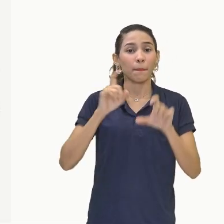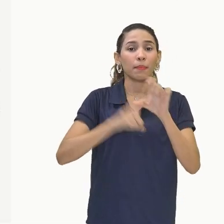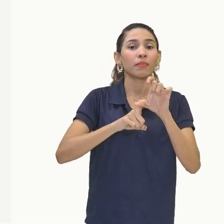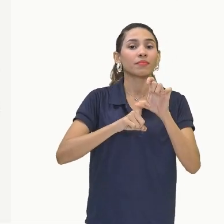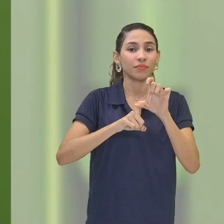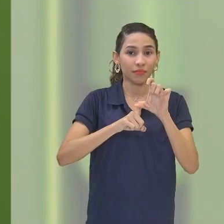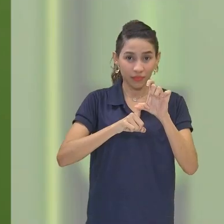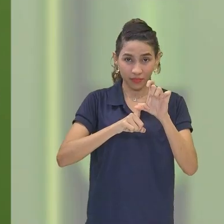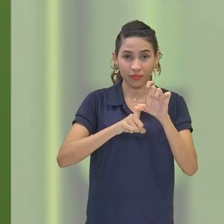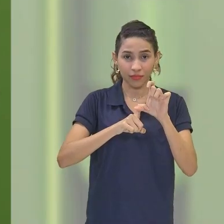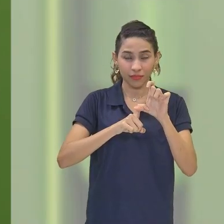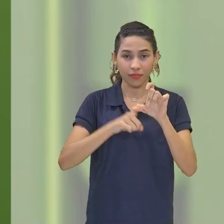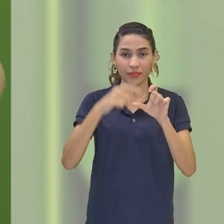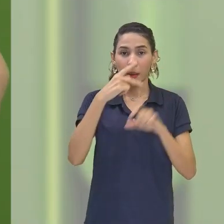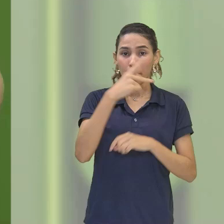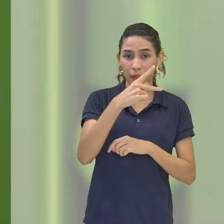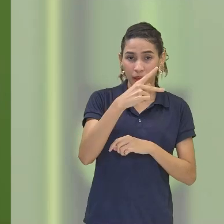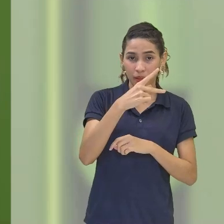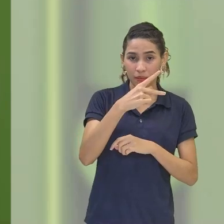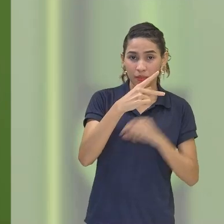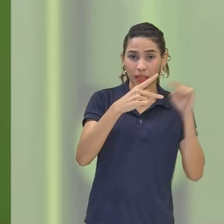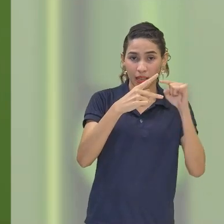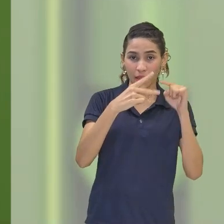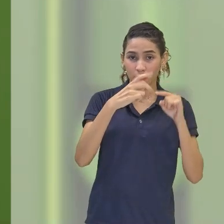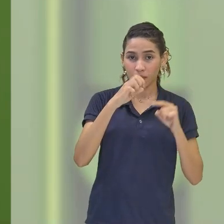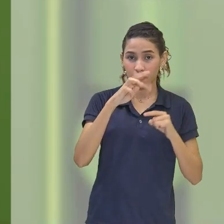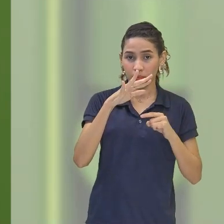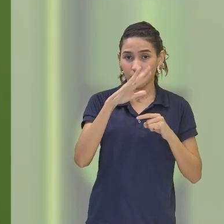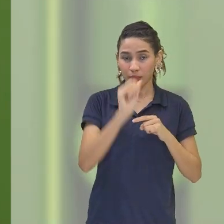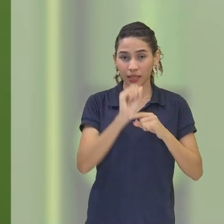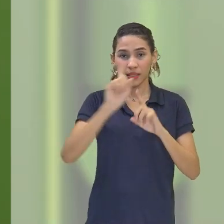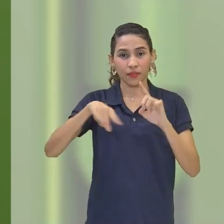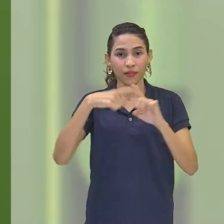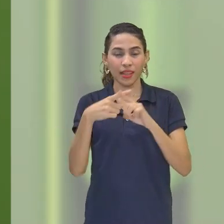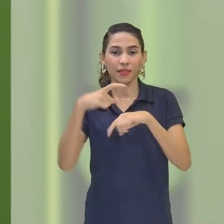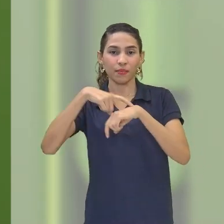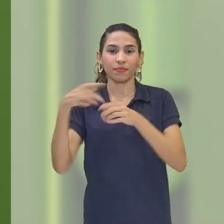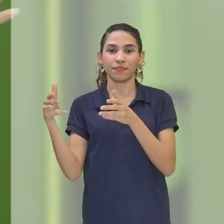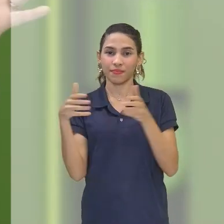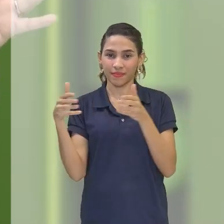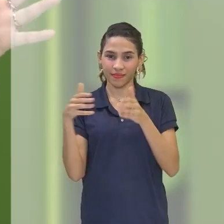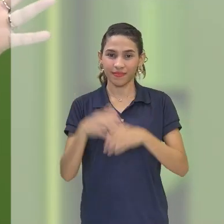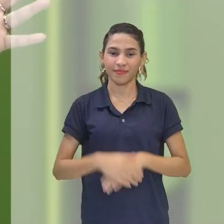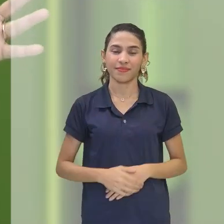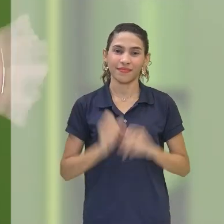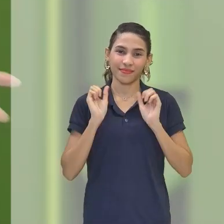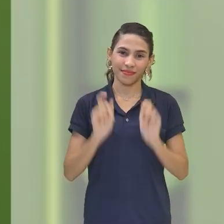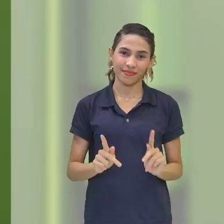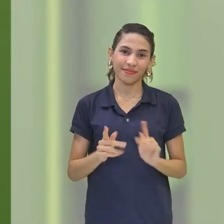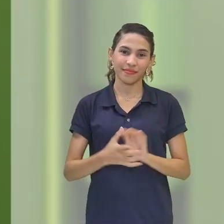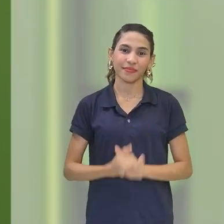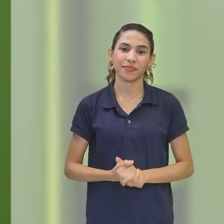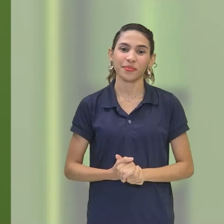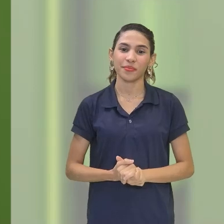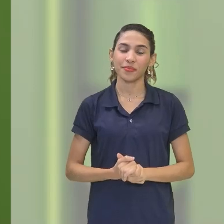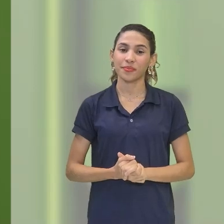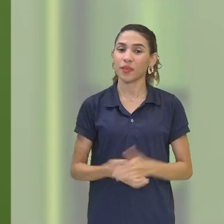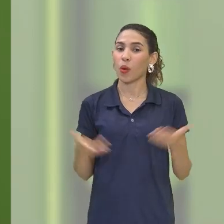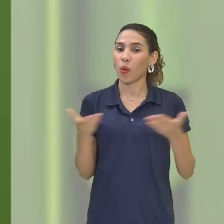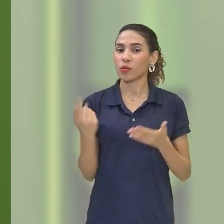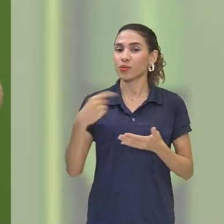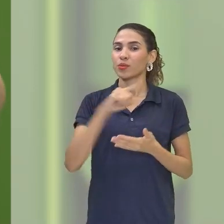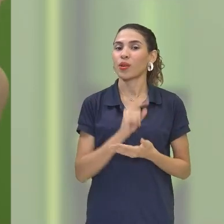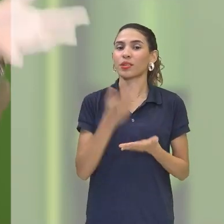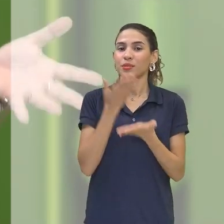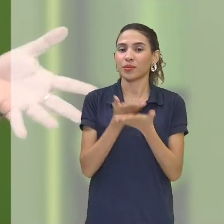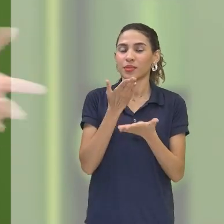quem? Da potência e no seu intervalo de tempo. Muito bem, pessoal. Hoje nós